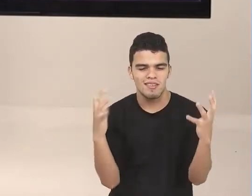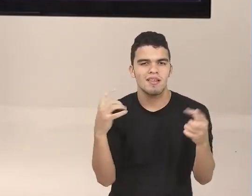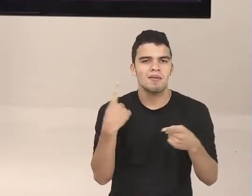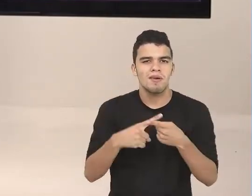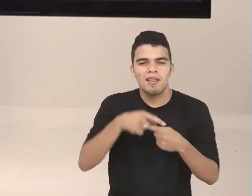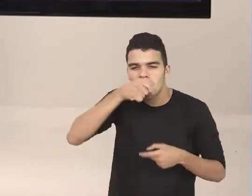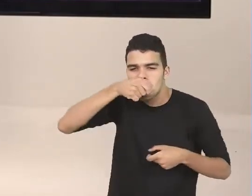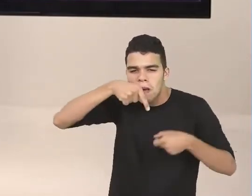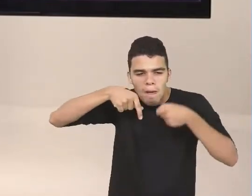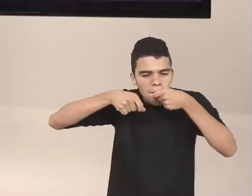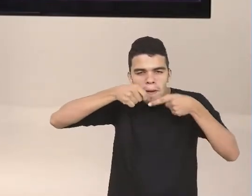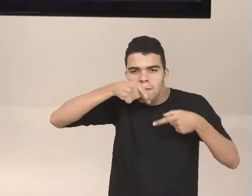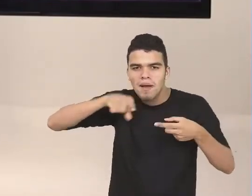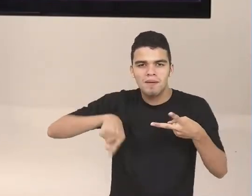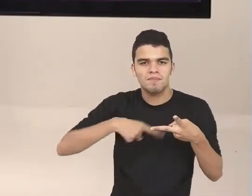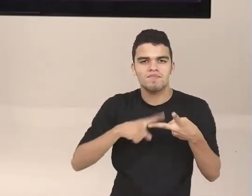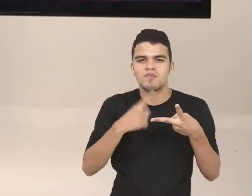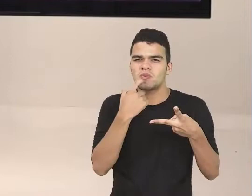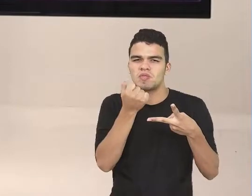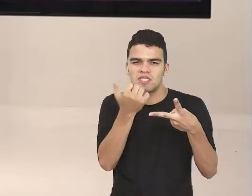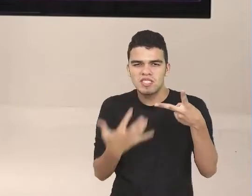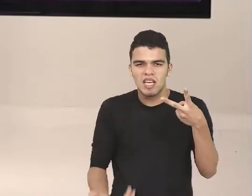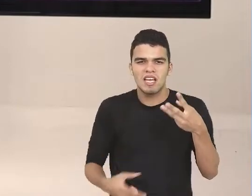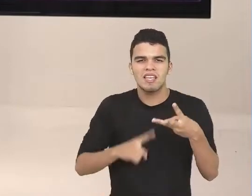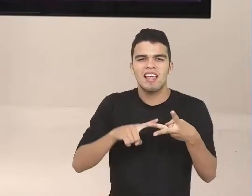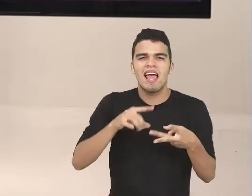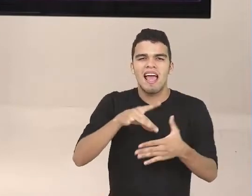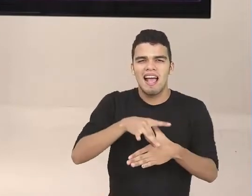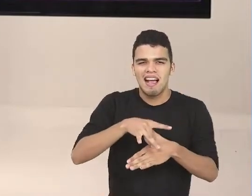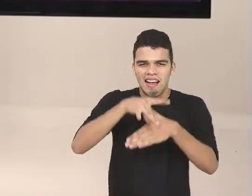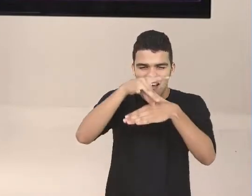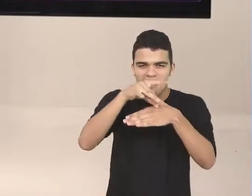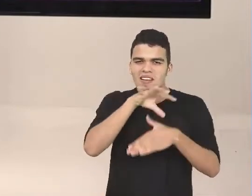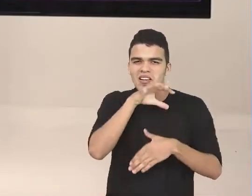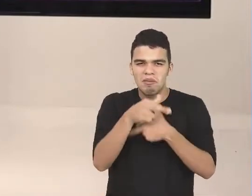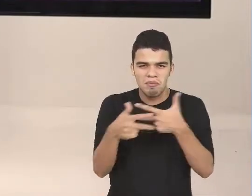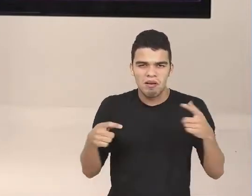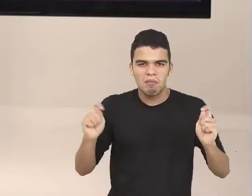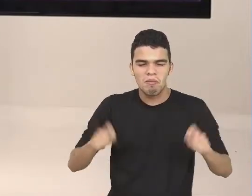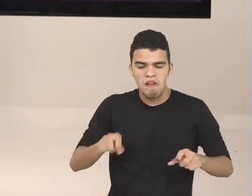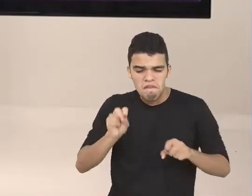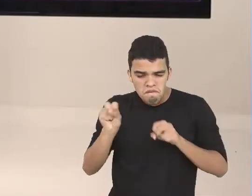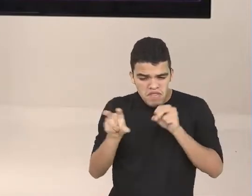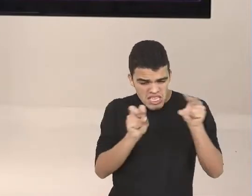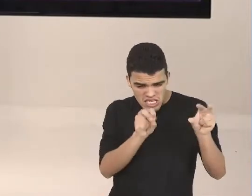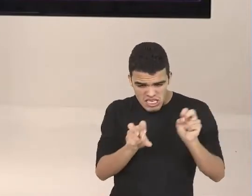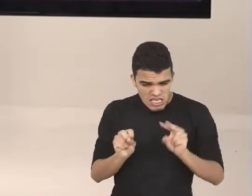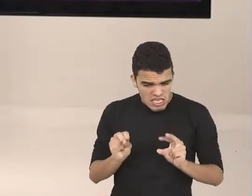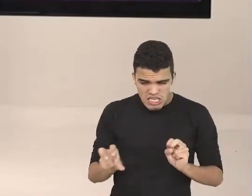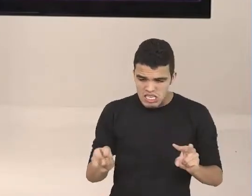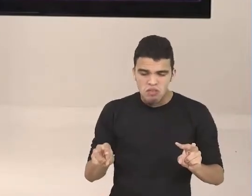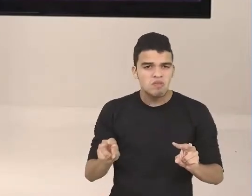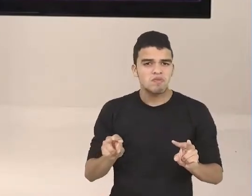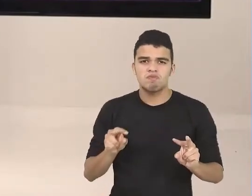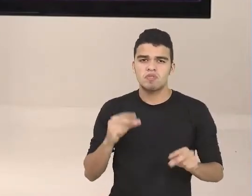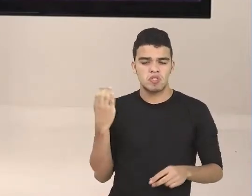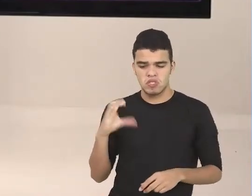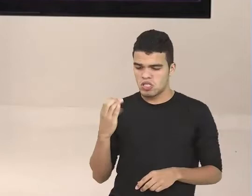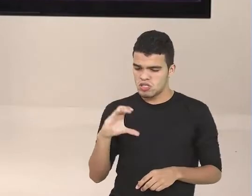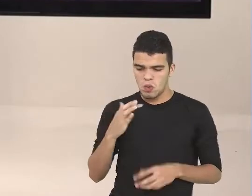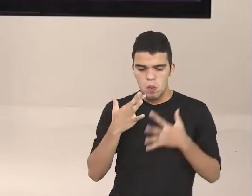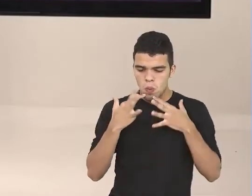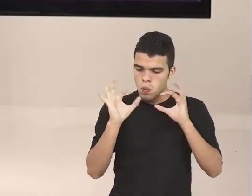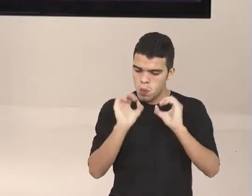a carne desse animal, ela pode ter algum vírus que seja desconhecido para a ciência. Um